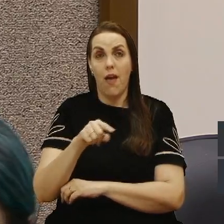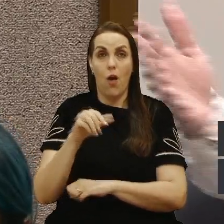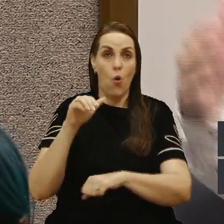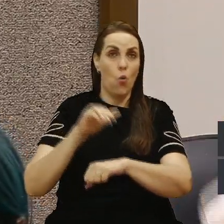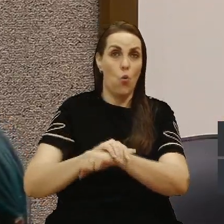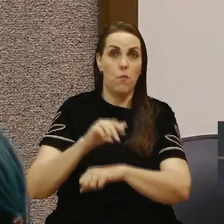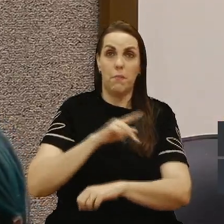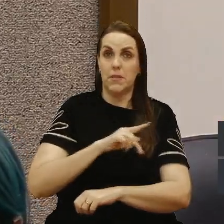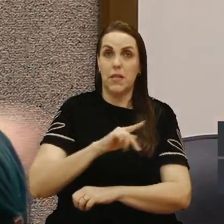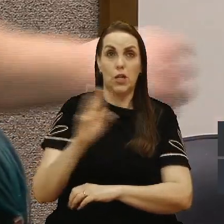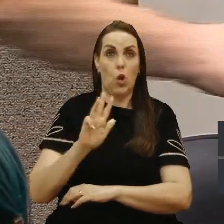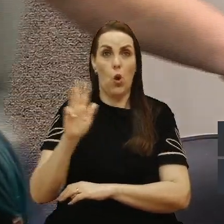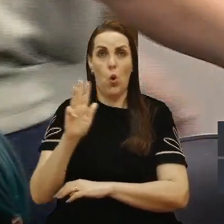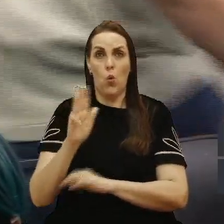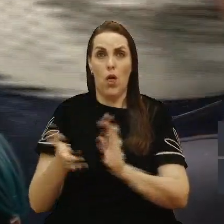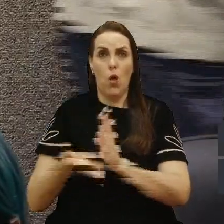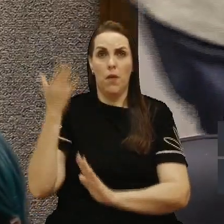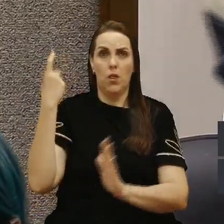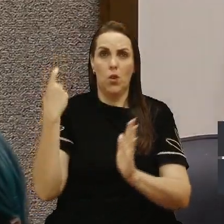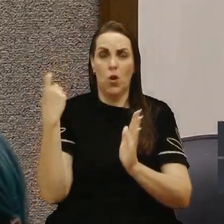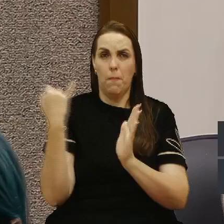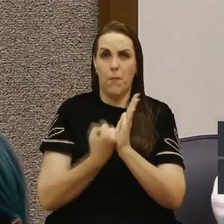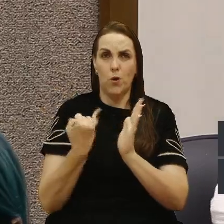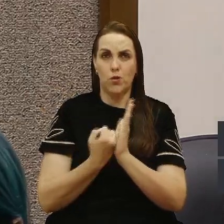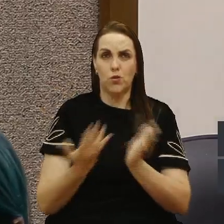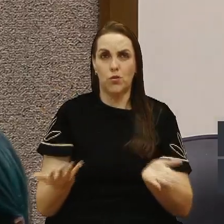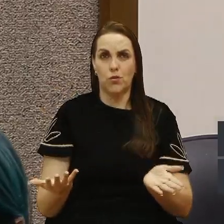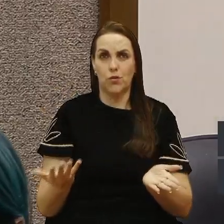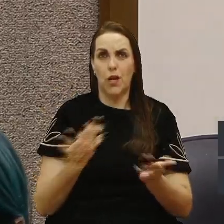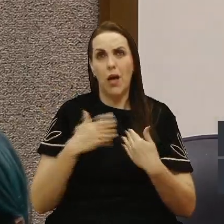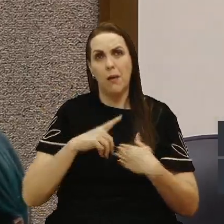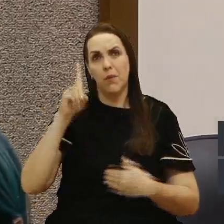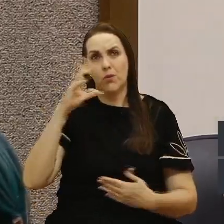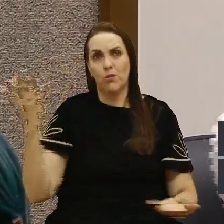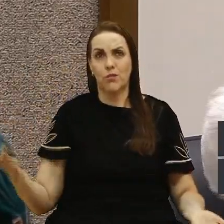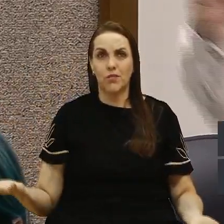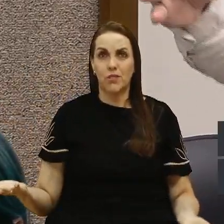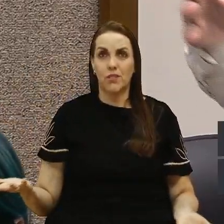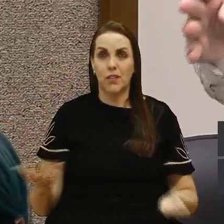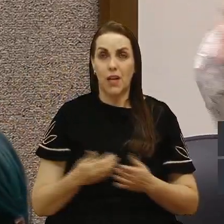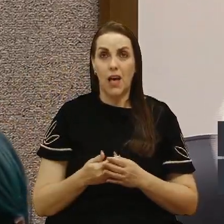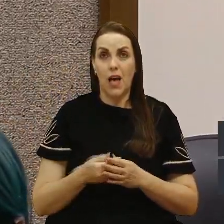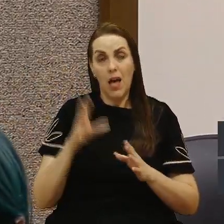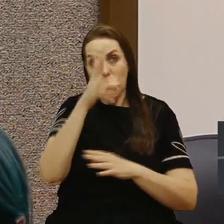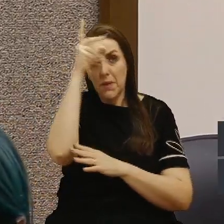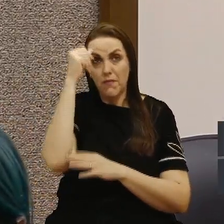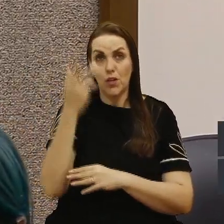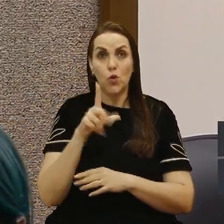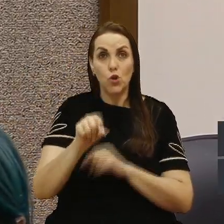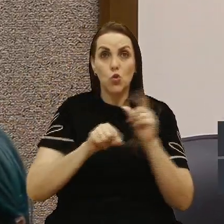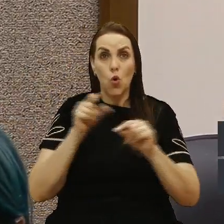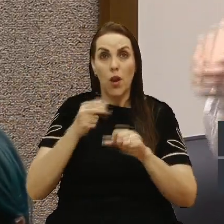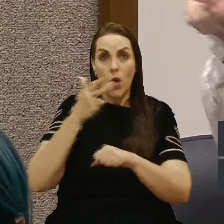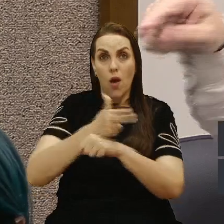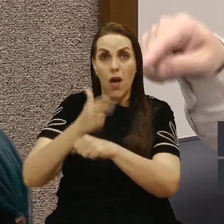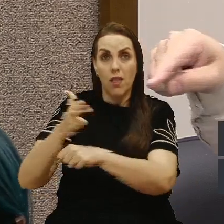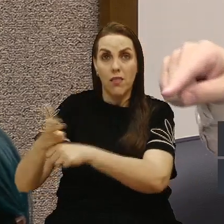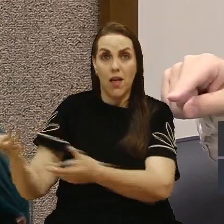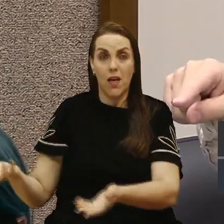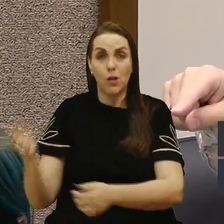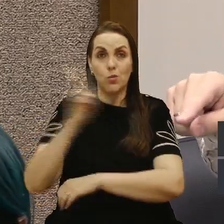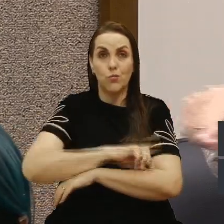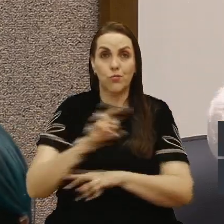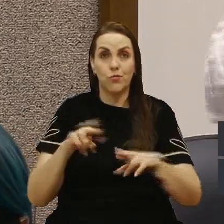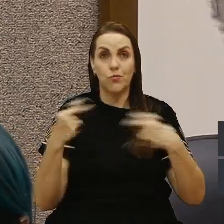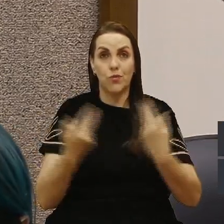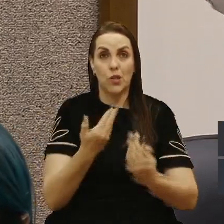Lula, que aumentou a carga tributária. Pelo amor de Deus, tchê. A prefeitura fez a opção em colocar os radares e no dia da audiência